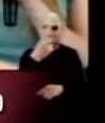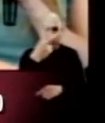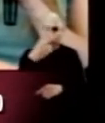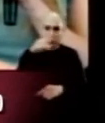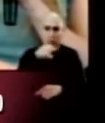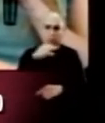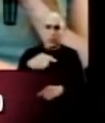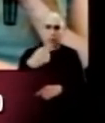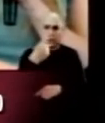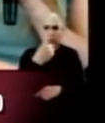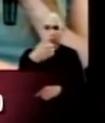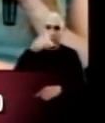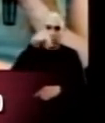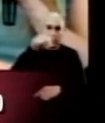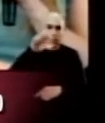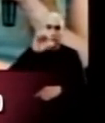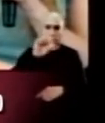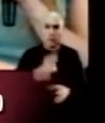foram